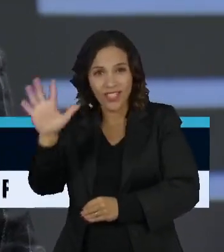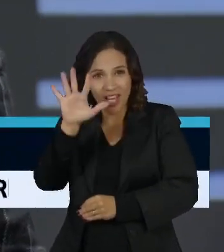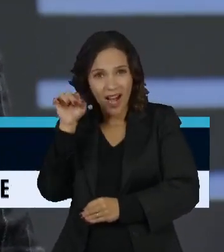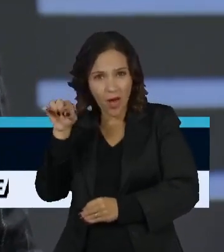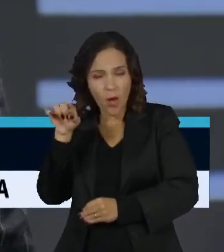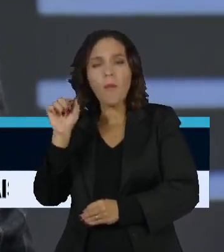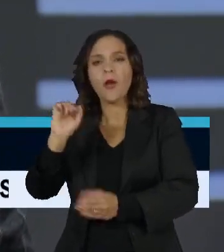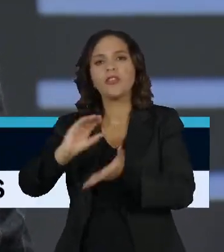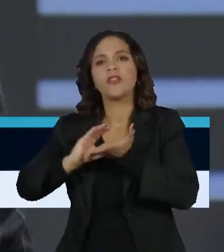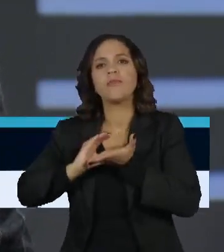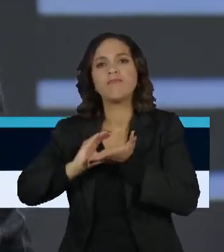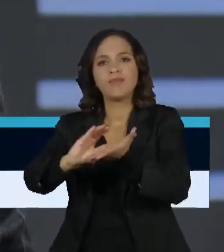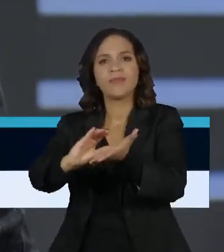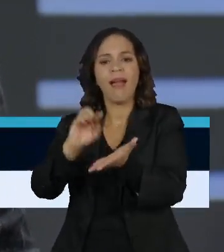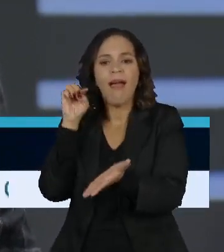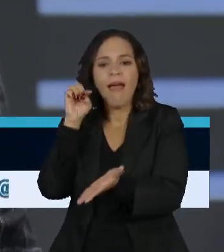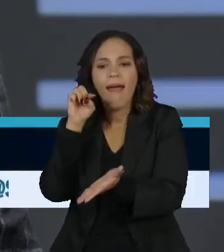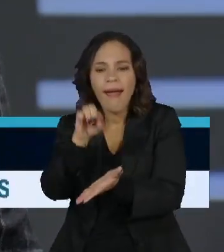designado para aquela